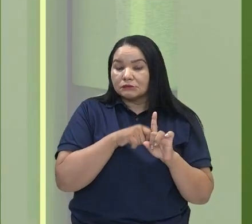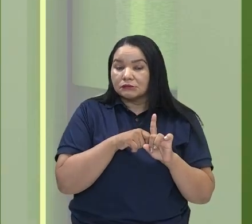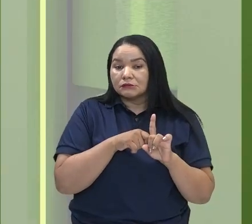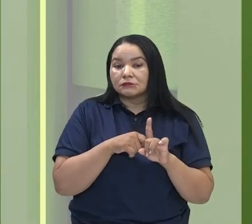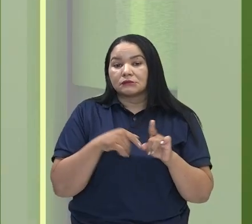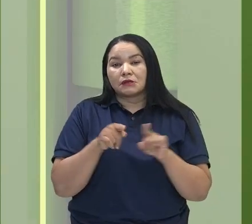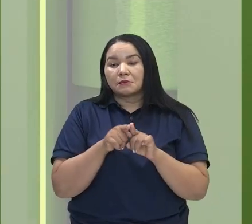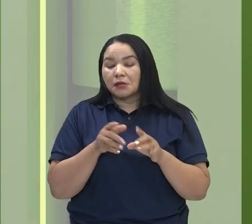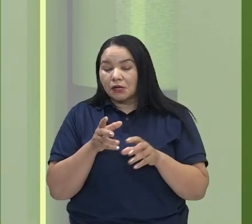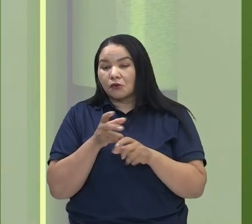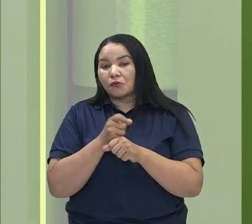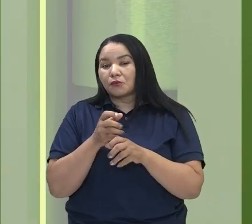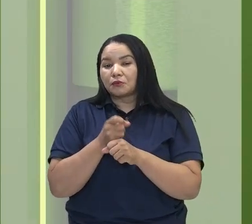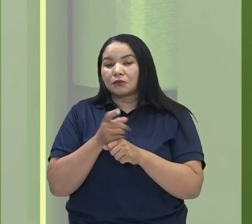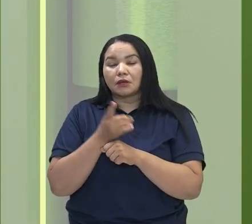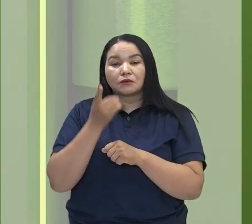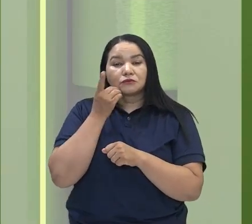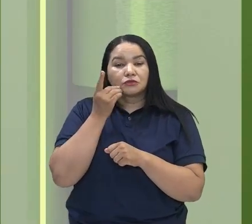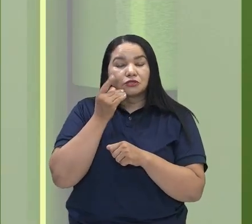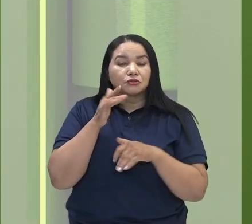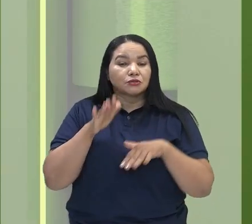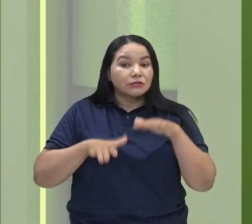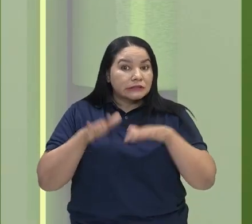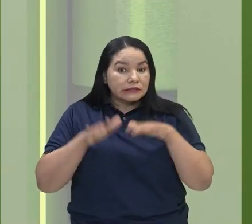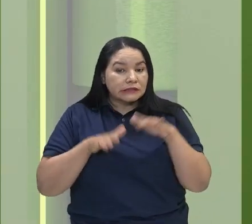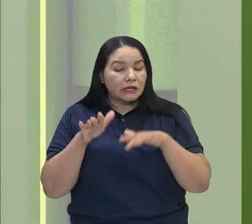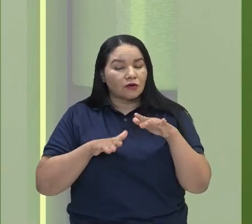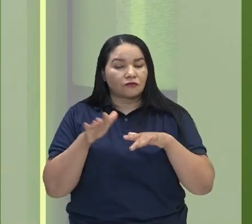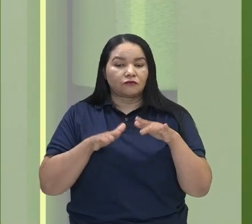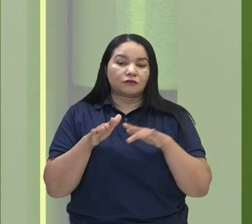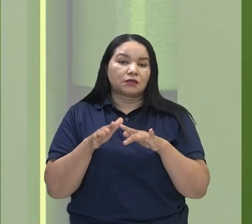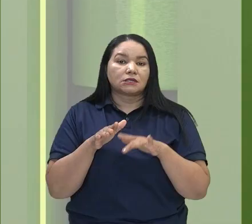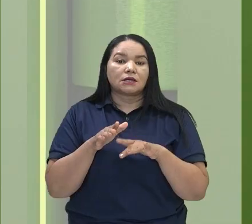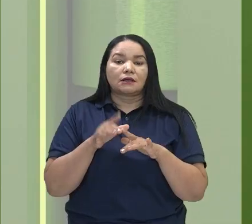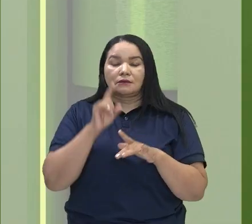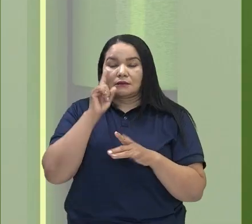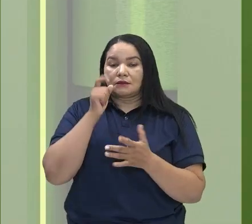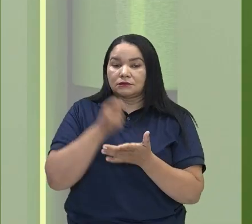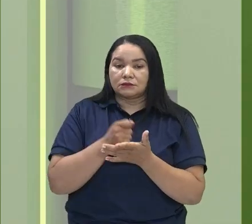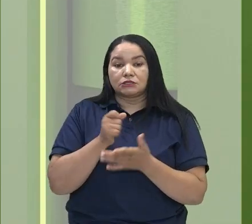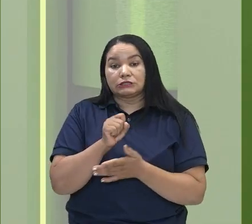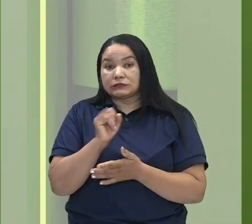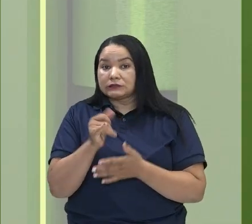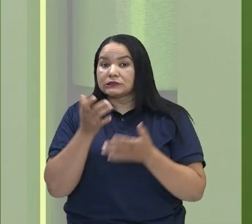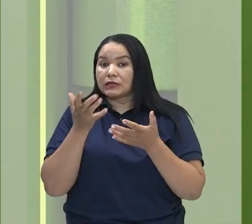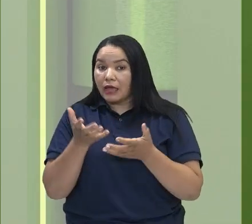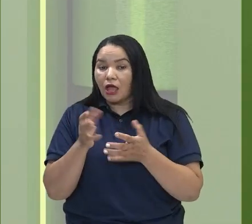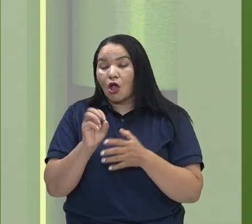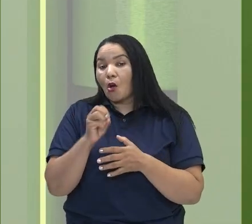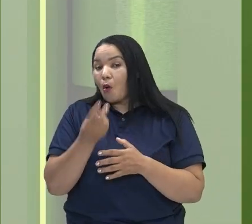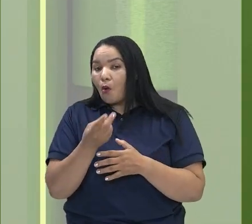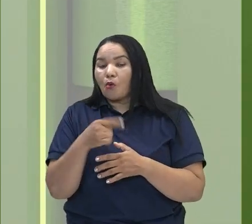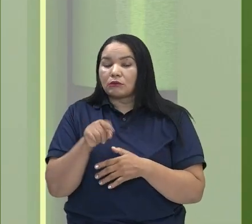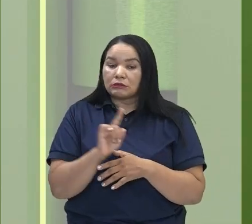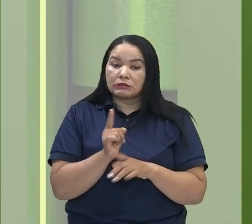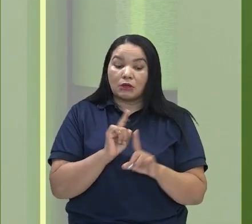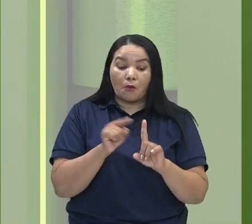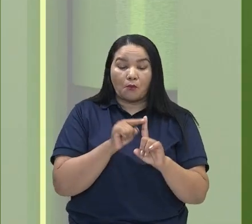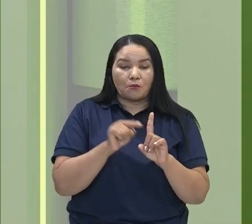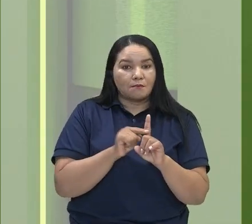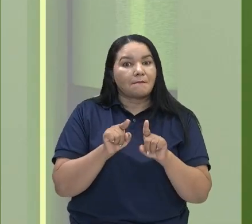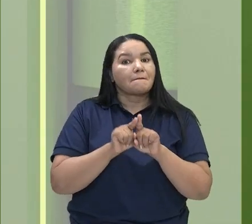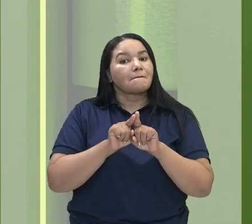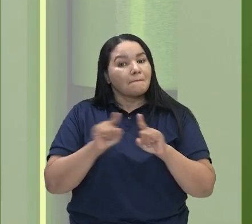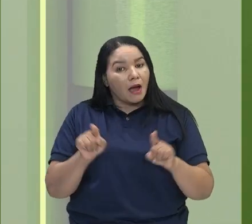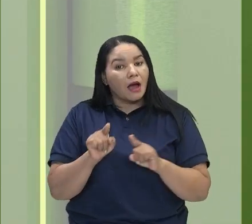calcular o dia provavelmente que ela estaria fértil, e aí ela decide se quer ou não engravidar. Acontece que esse método também é falho,